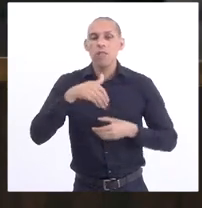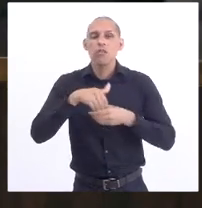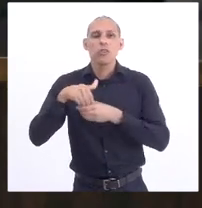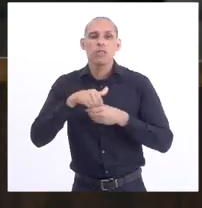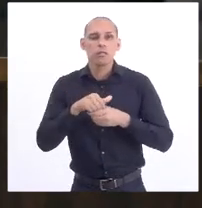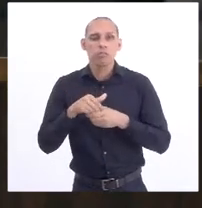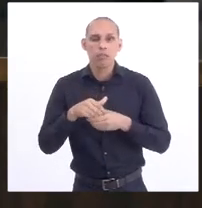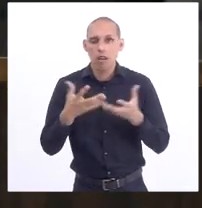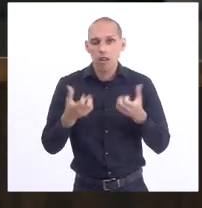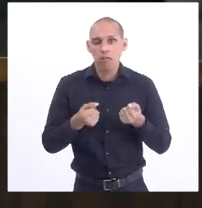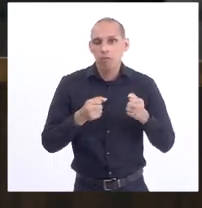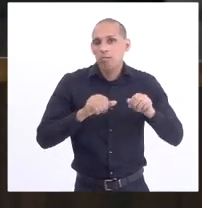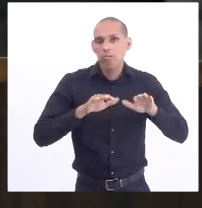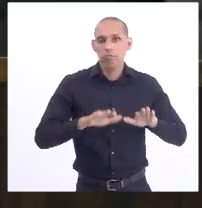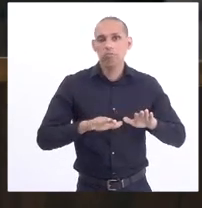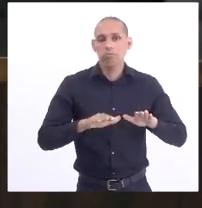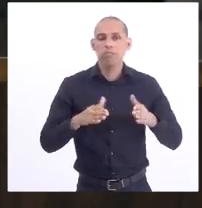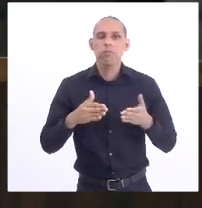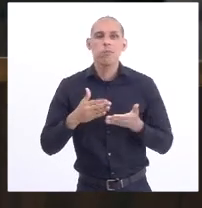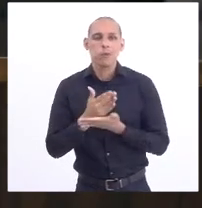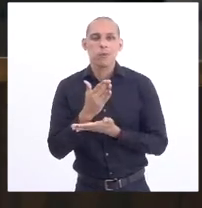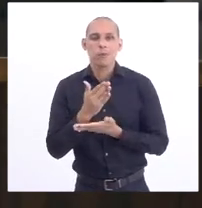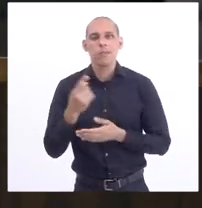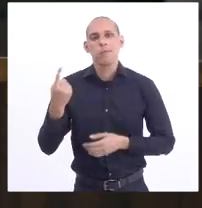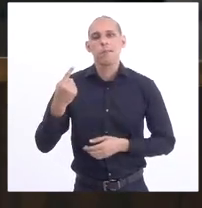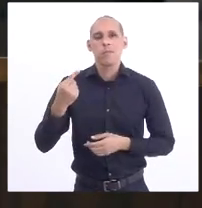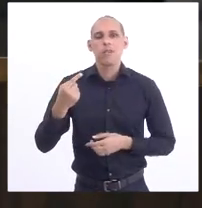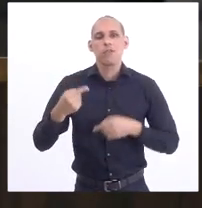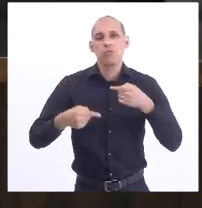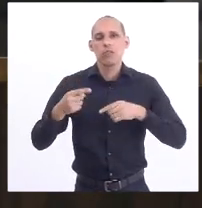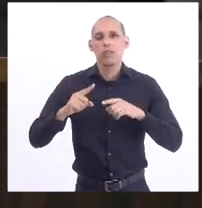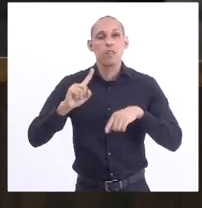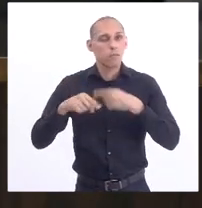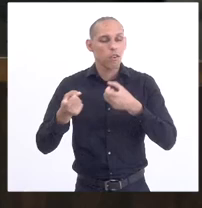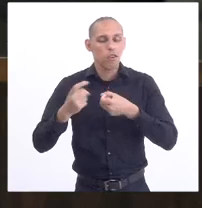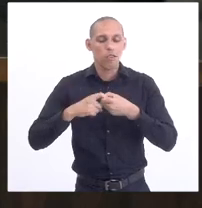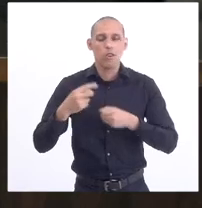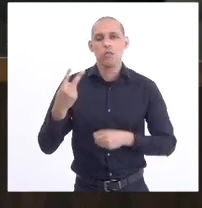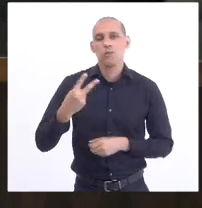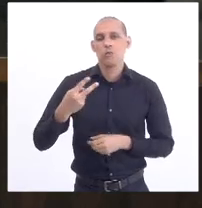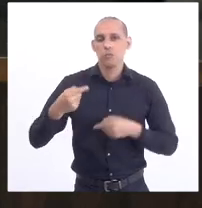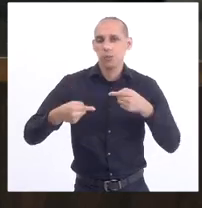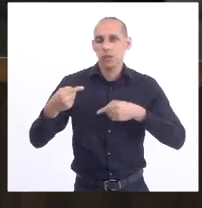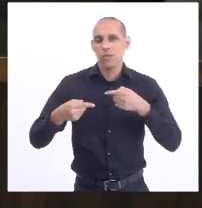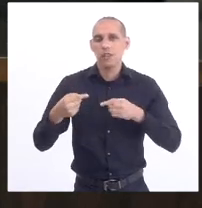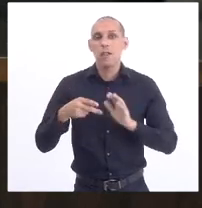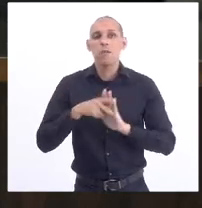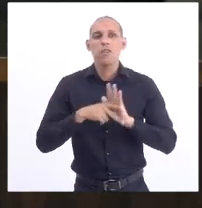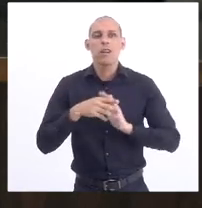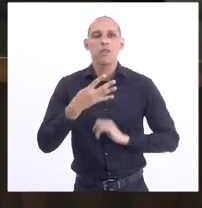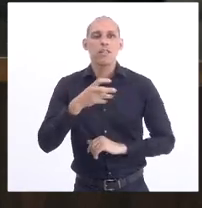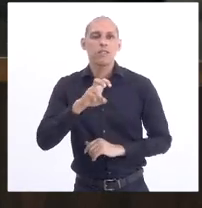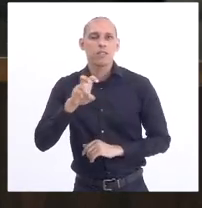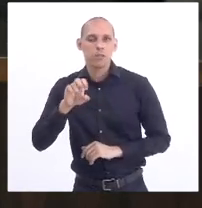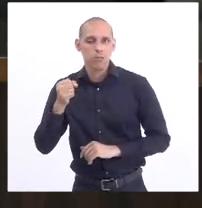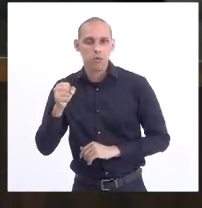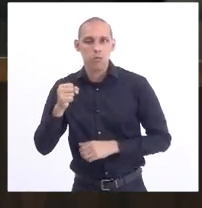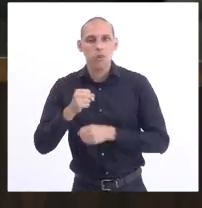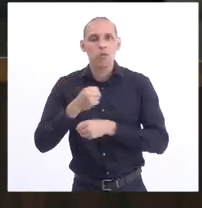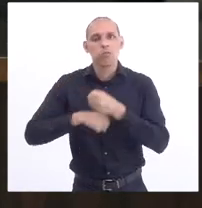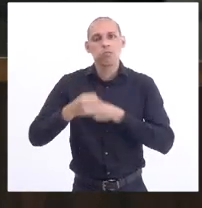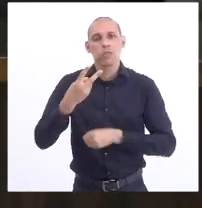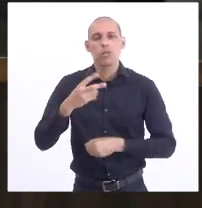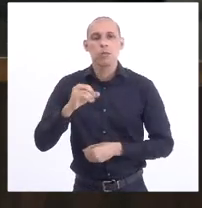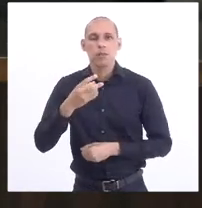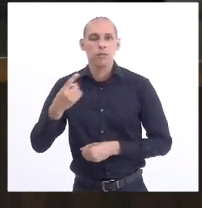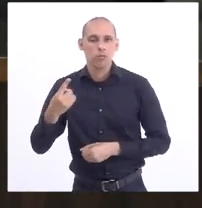que aprovam permaneçam como estão aprovados. Em primeira, retorna em segunda discussão. Projeto de lei 4558 de 21, de autoria do deputado